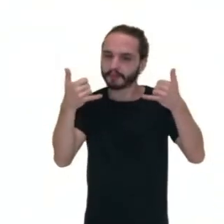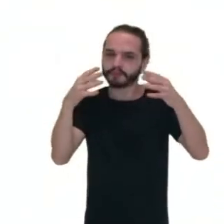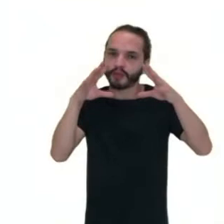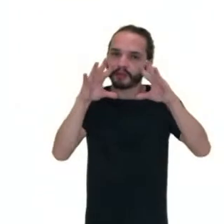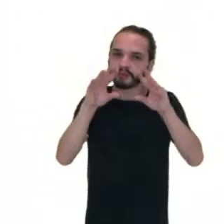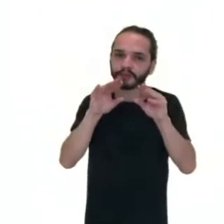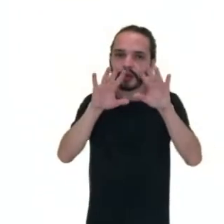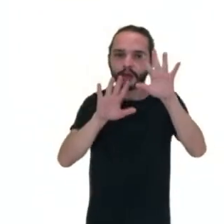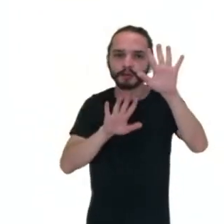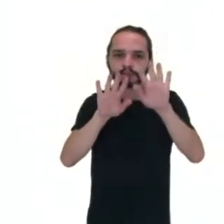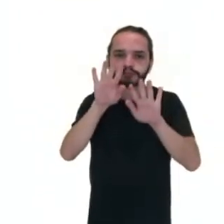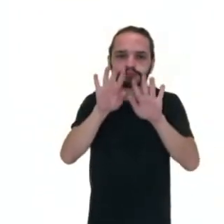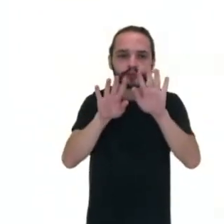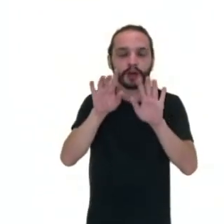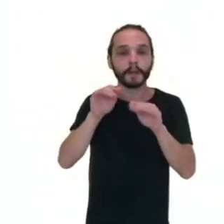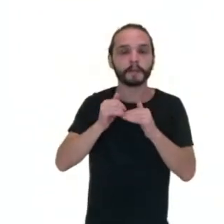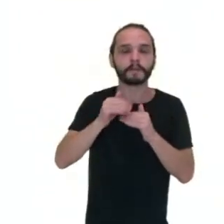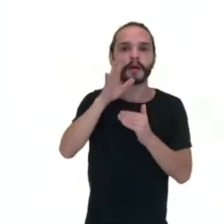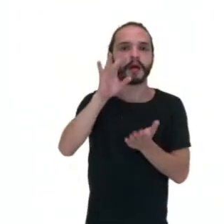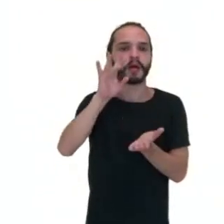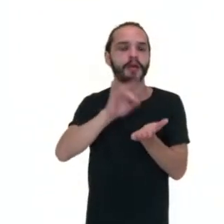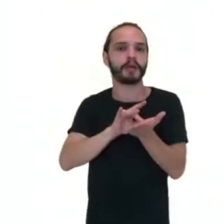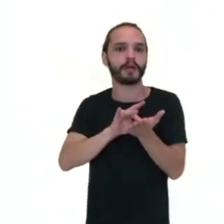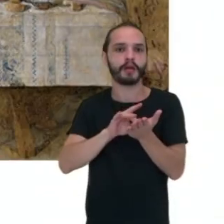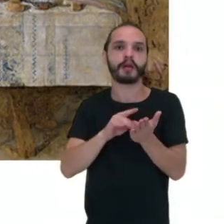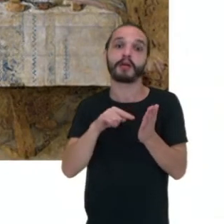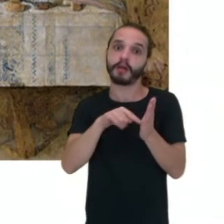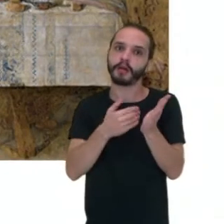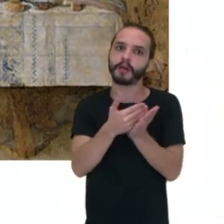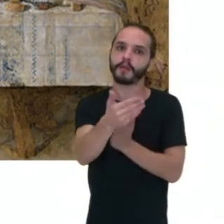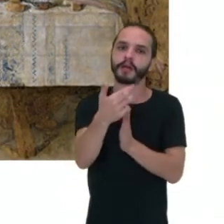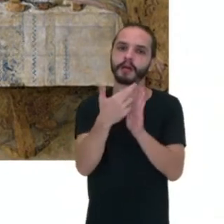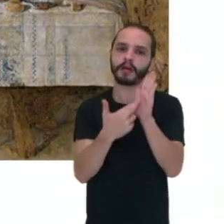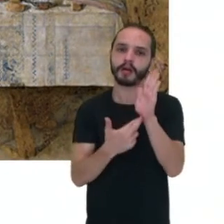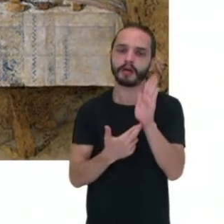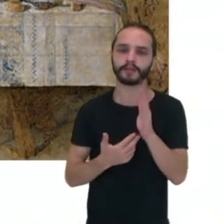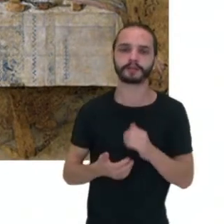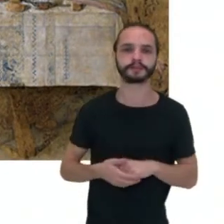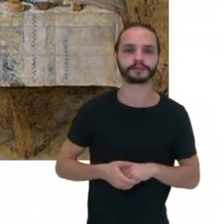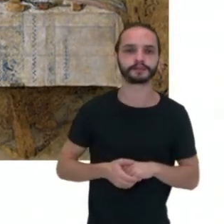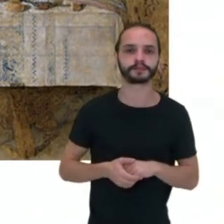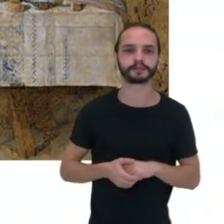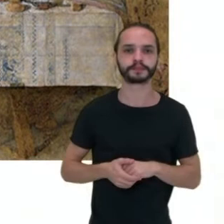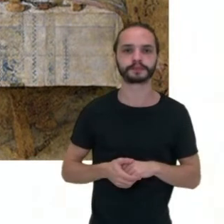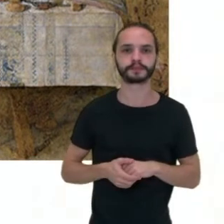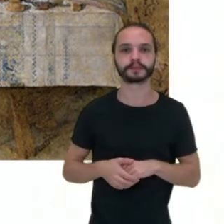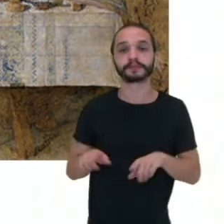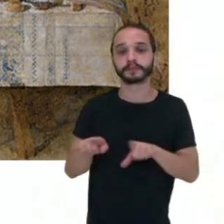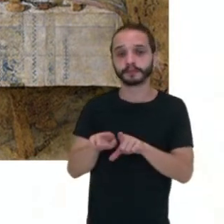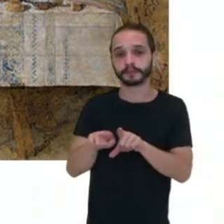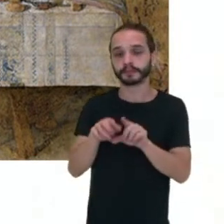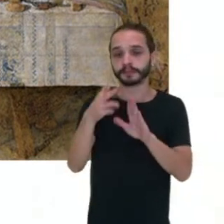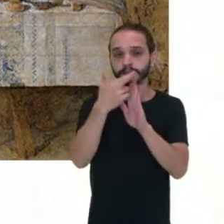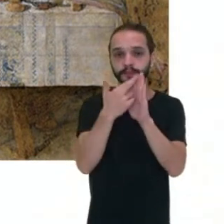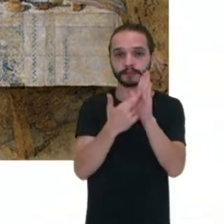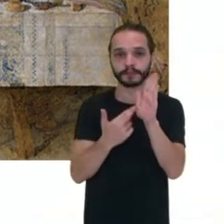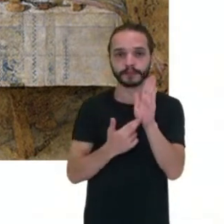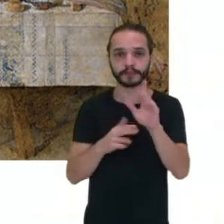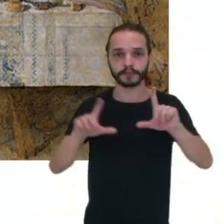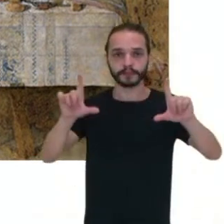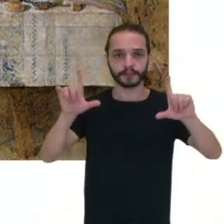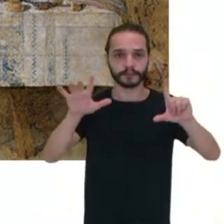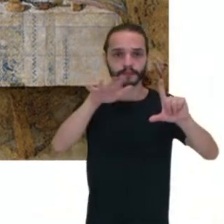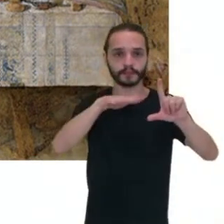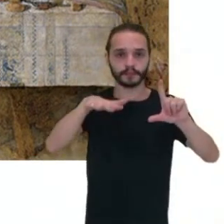esfumaçada se deixa uma coisa mais próxima à realidade, se torna uma regra dentro do Renascimento. E nós temos, inclusive, a regra